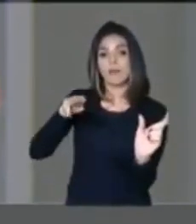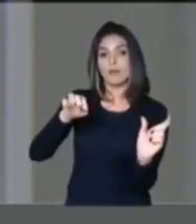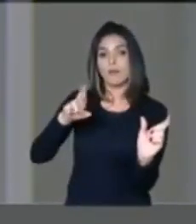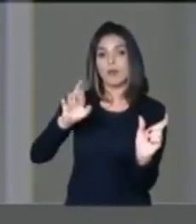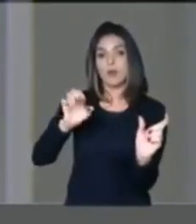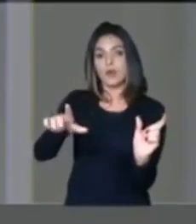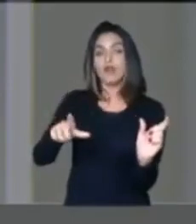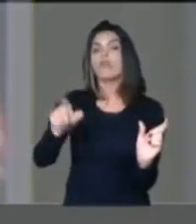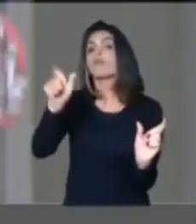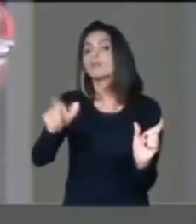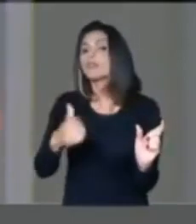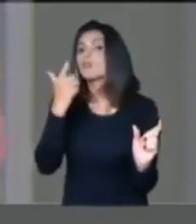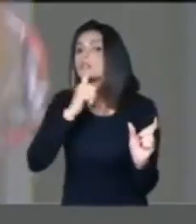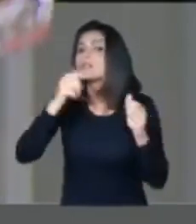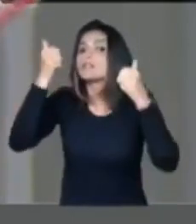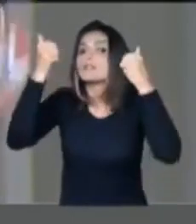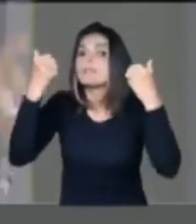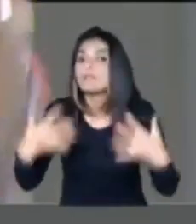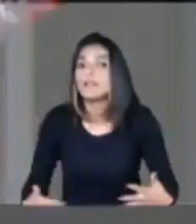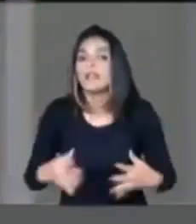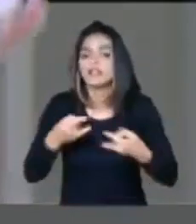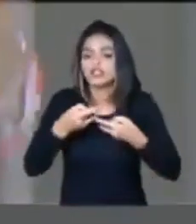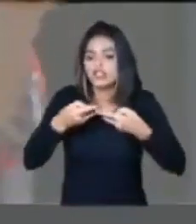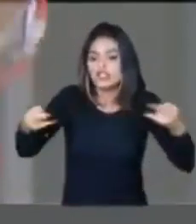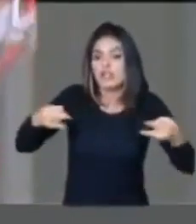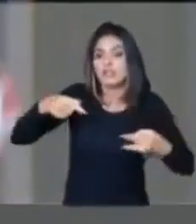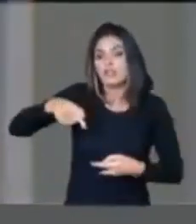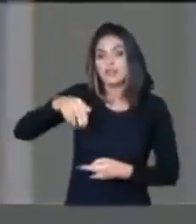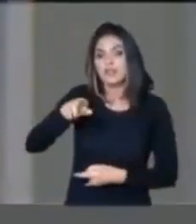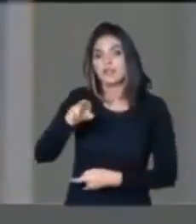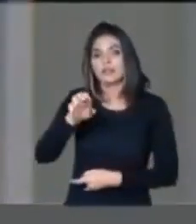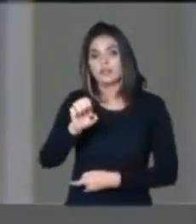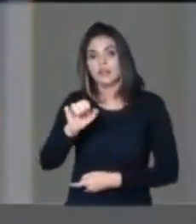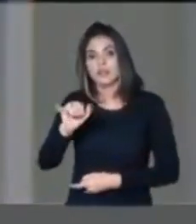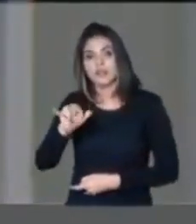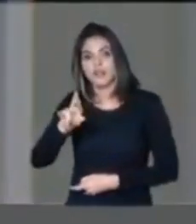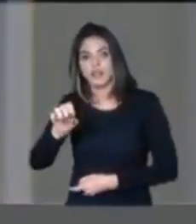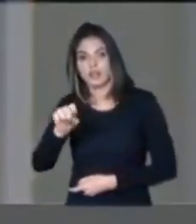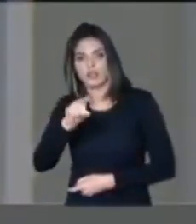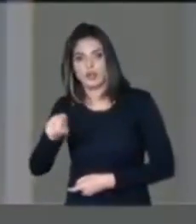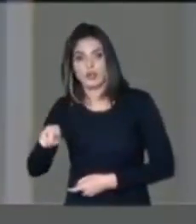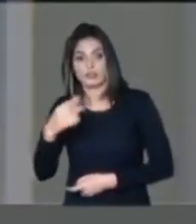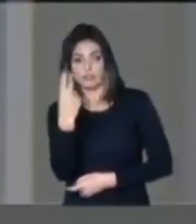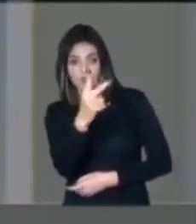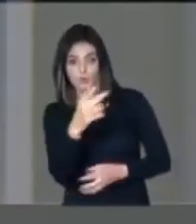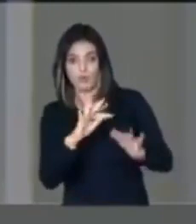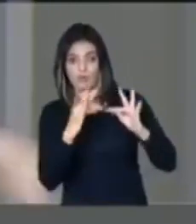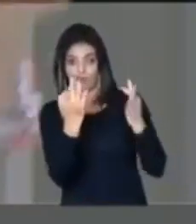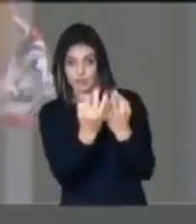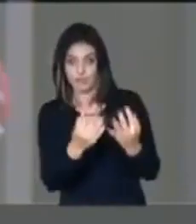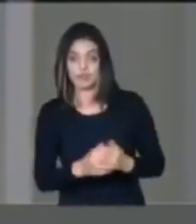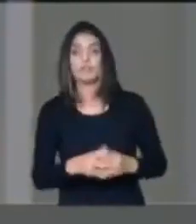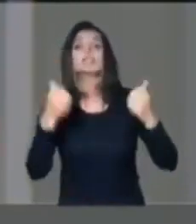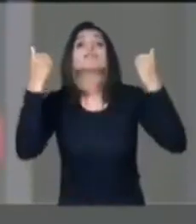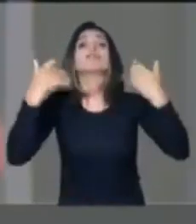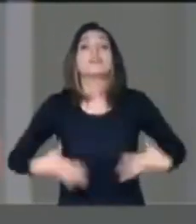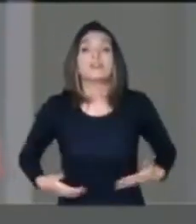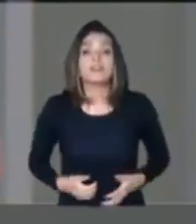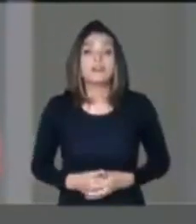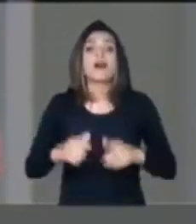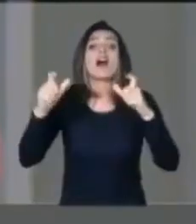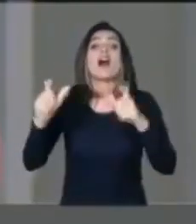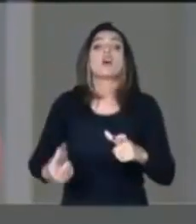conseguir explicar todos os cheques do Queiroz à sua família. Explique onde